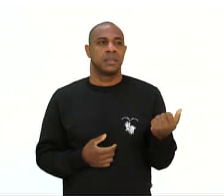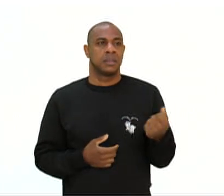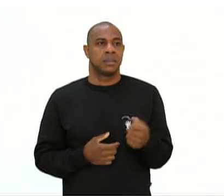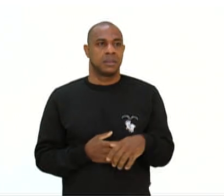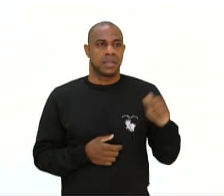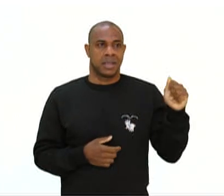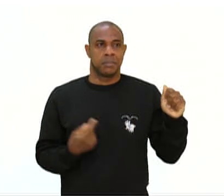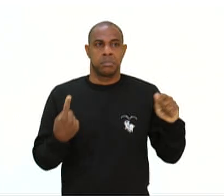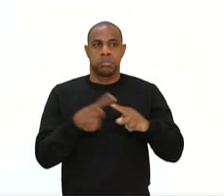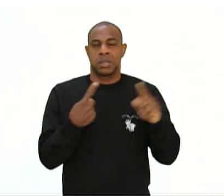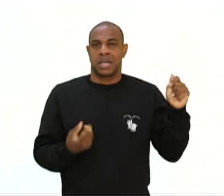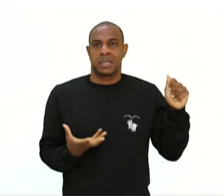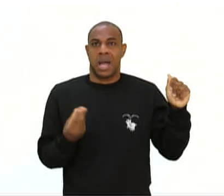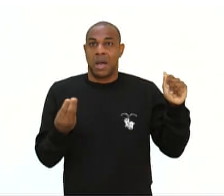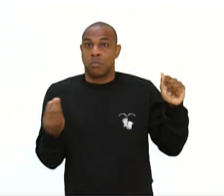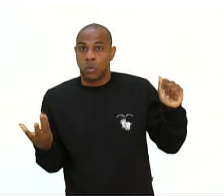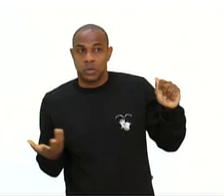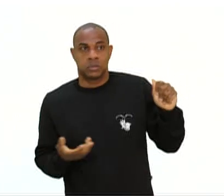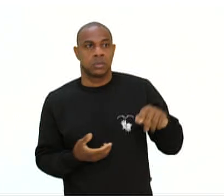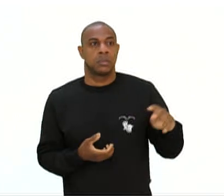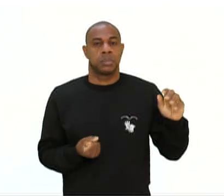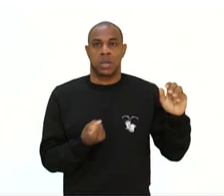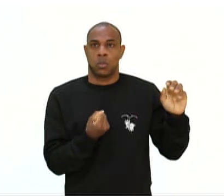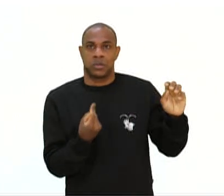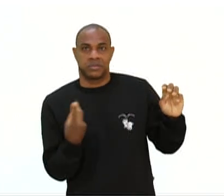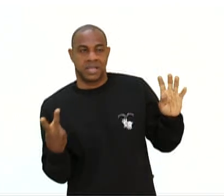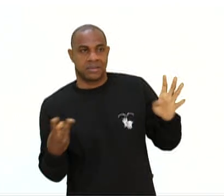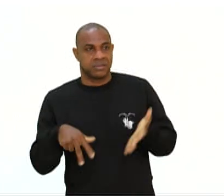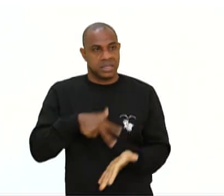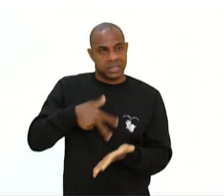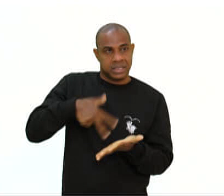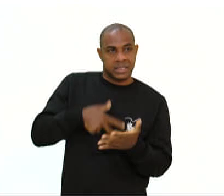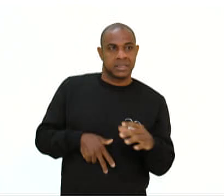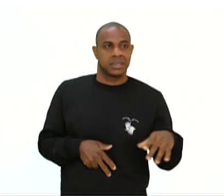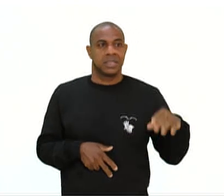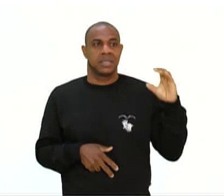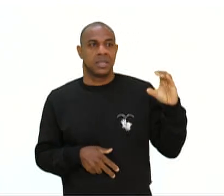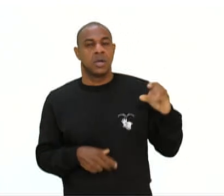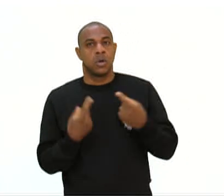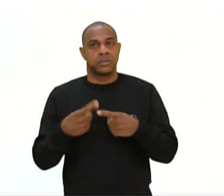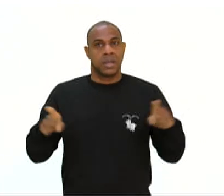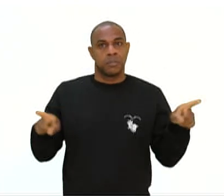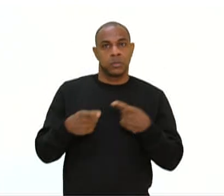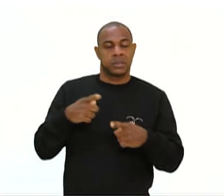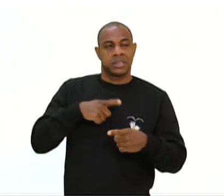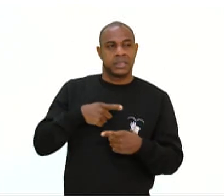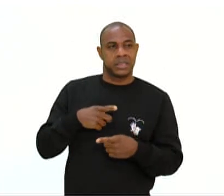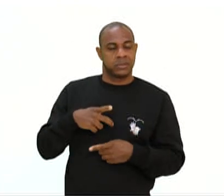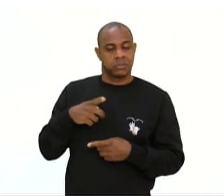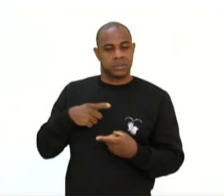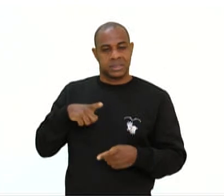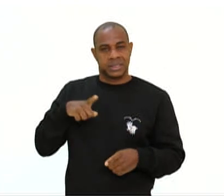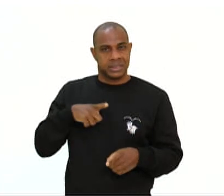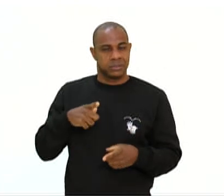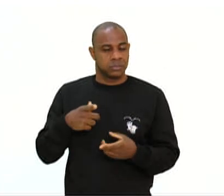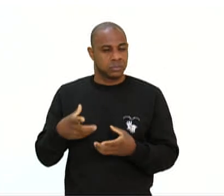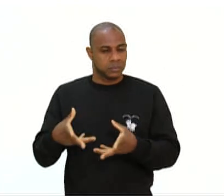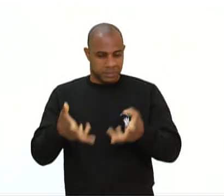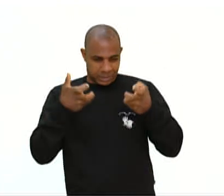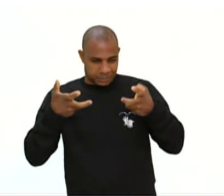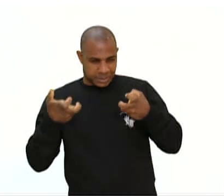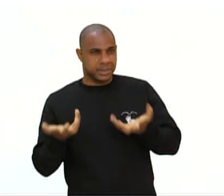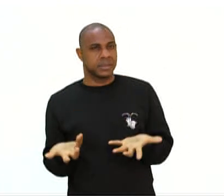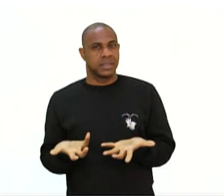está sendo feita ou à contagem dos passos de dança na música que está sendo tocada? O que vocês acham? Daqui a pouco